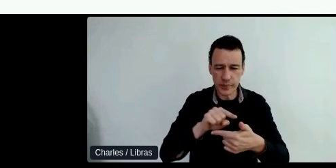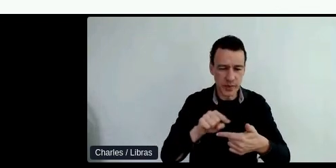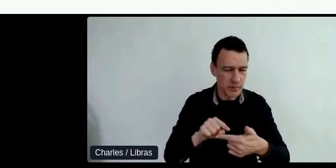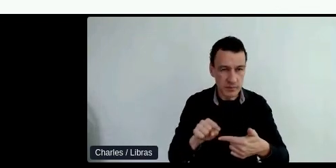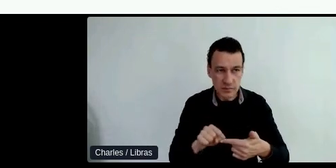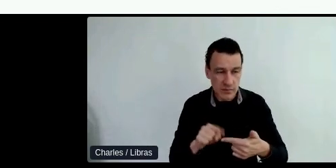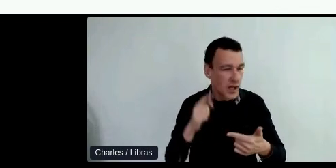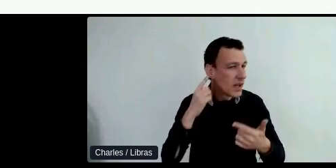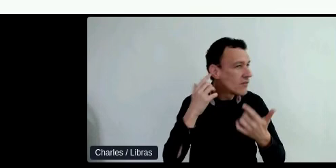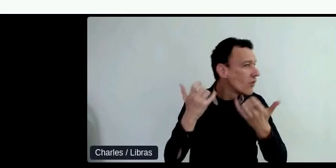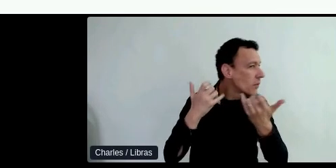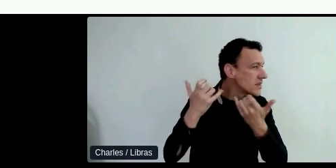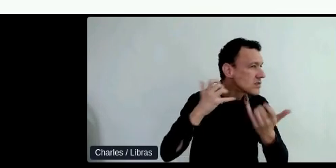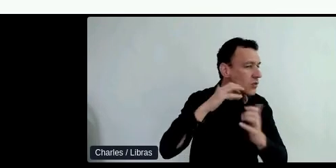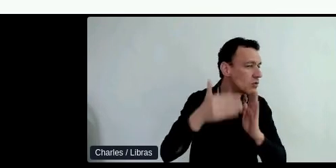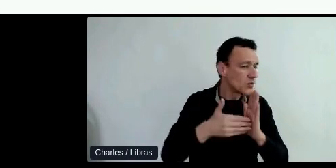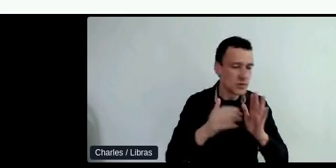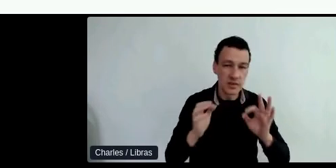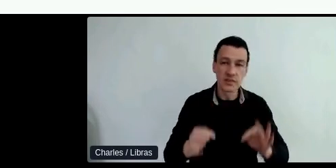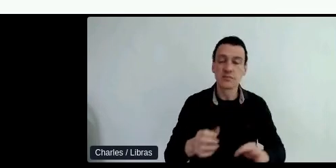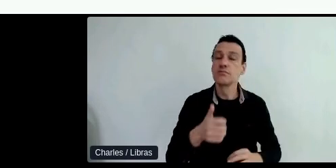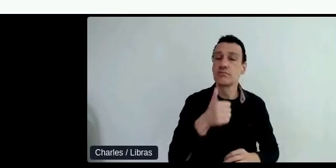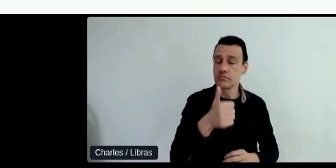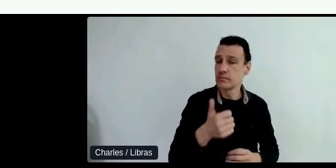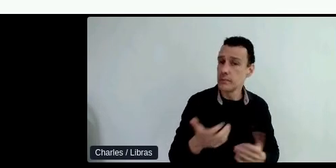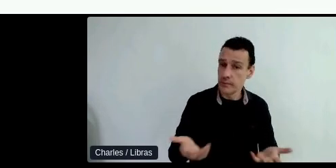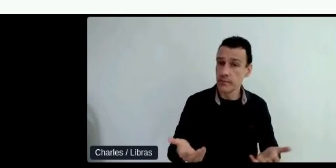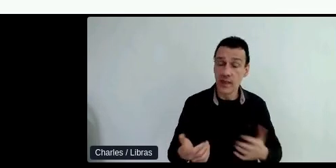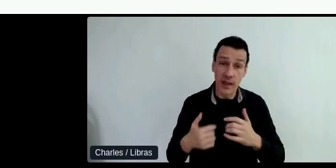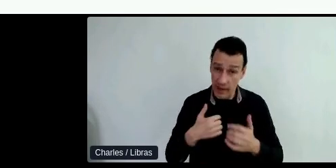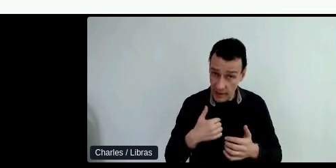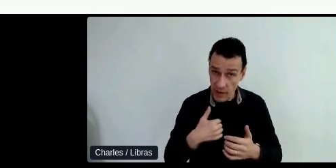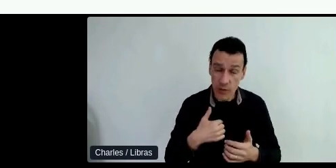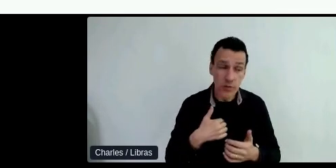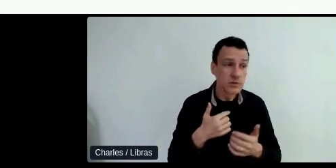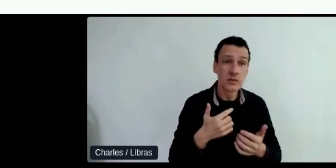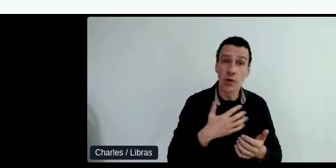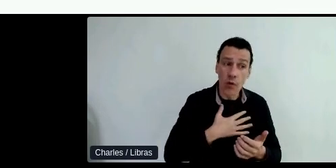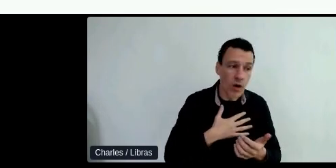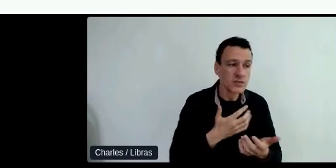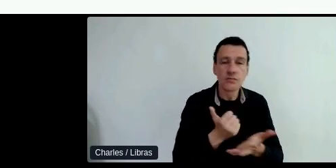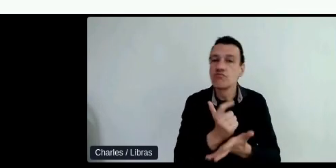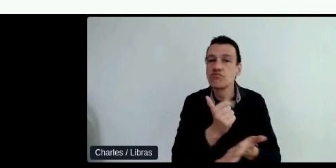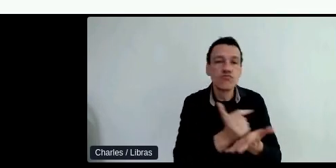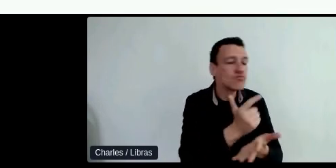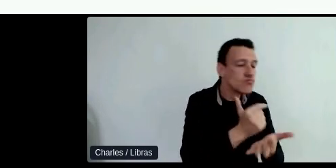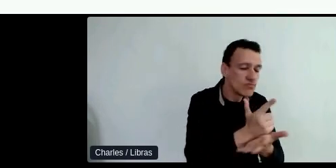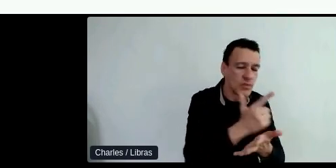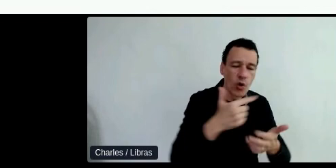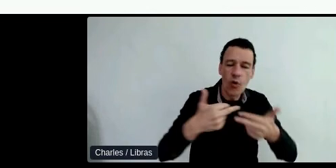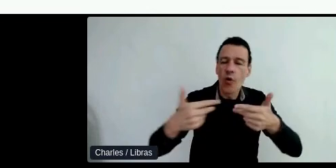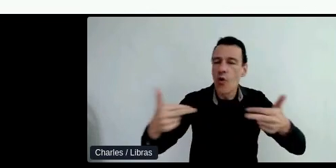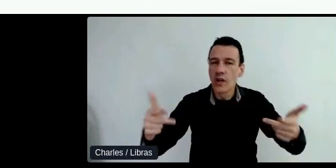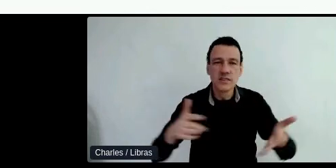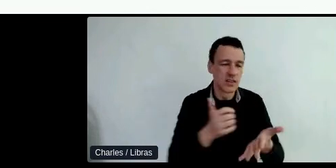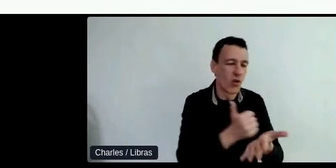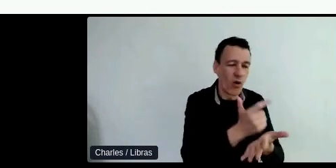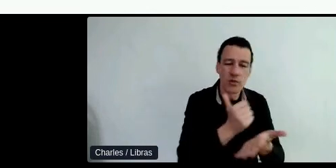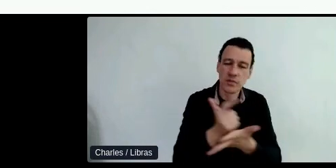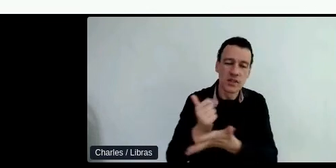Então, eu sou um consumidor em potencial, né? Então, com